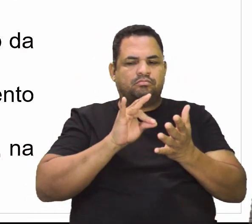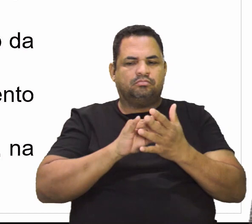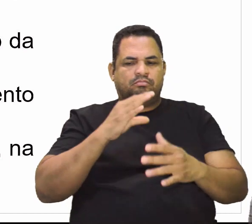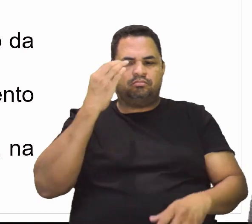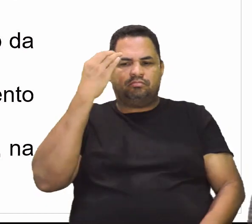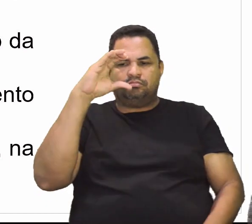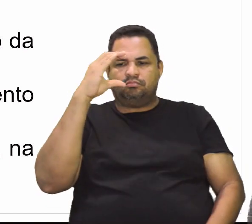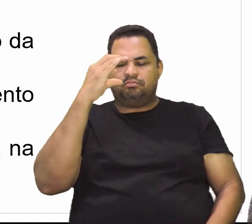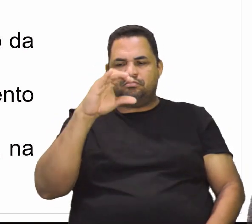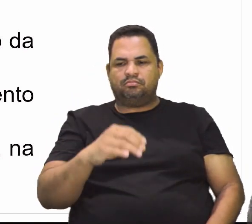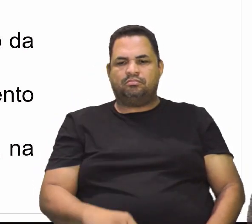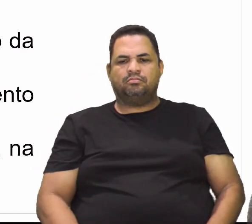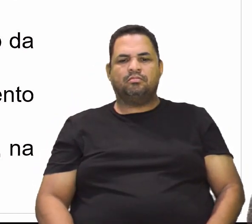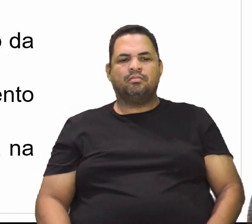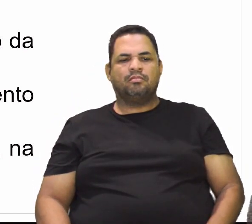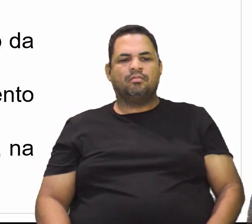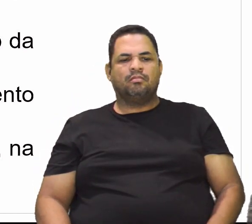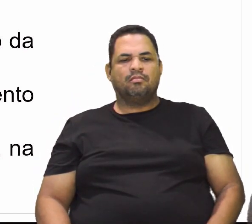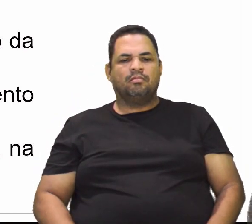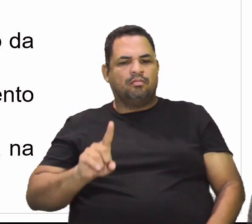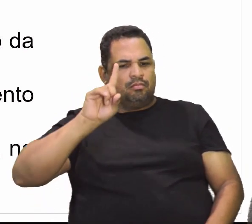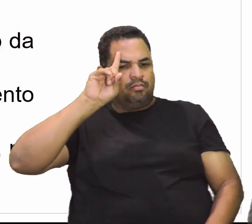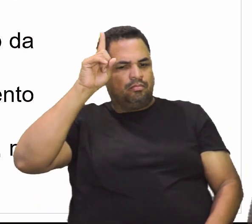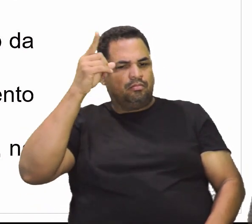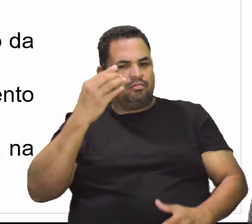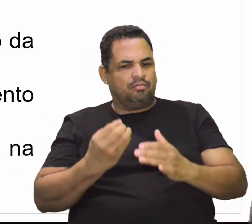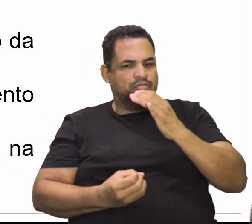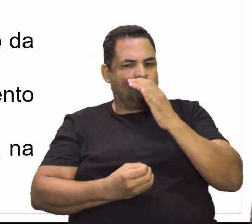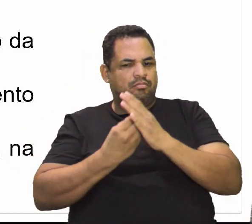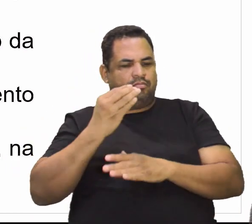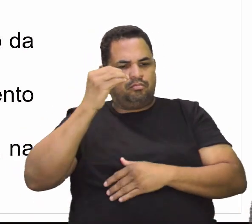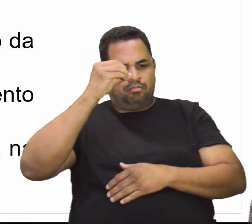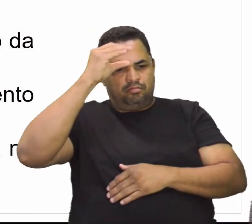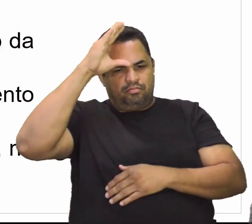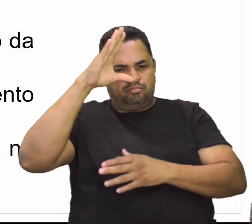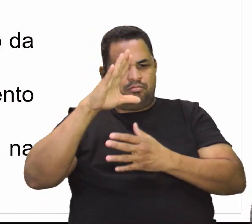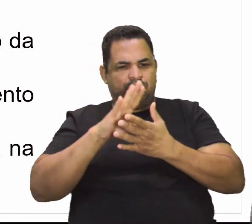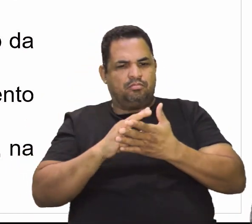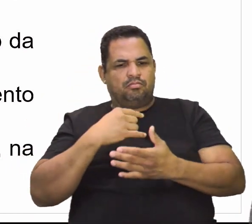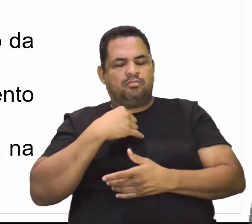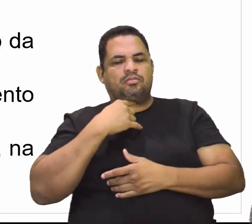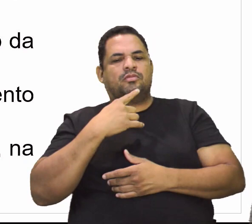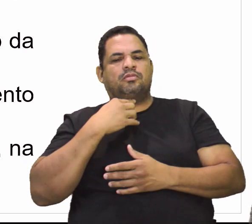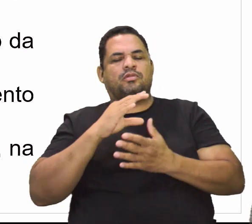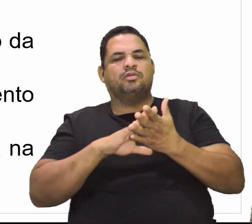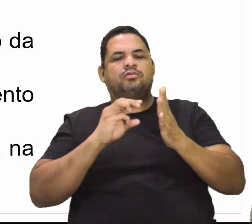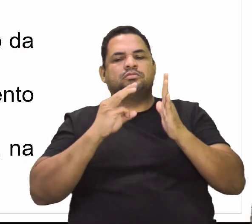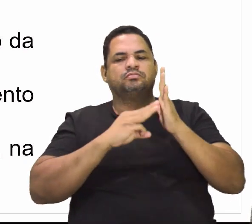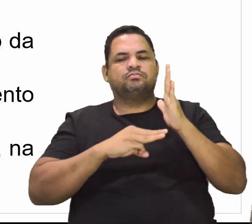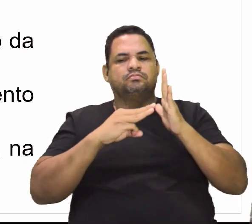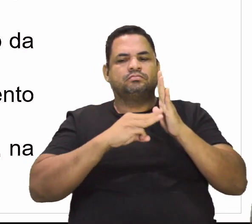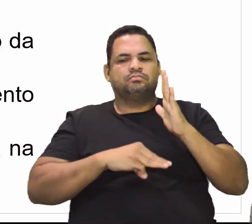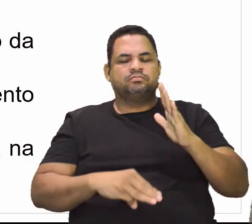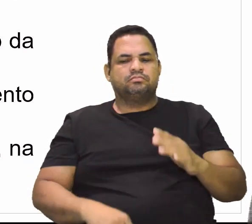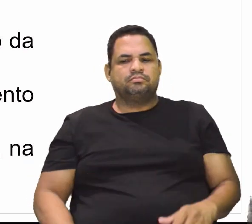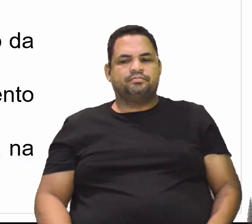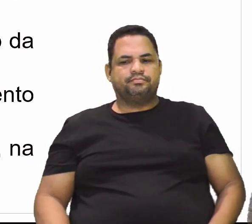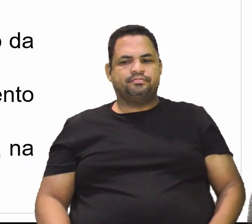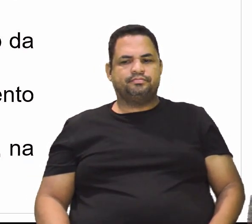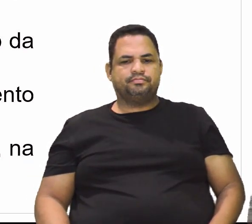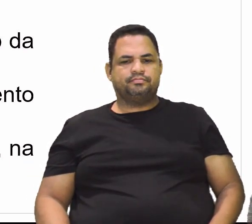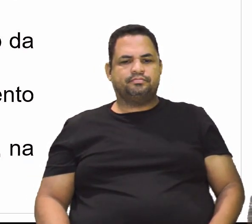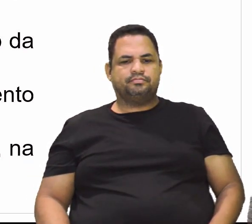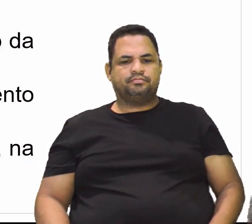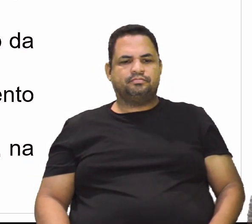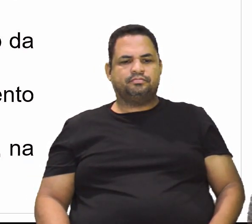científica. A ideia de que a origem do conhecimento está na dúvida metódica. Ou